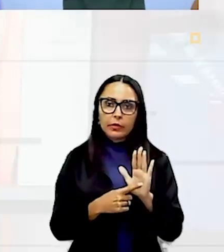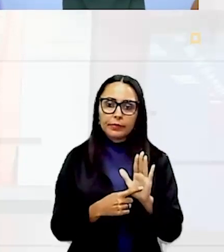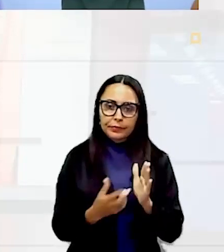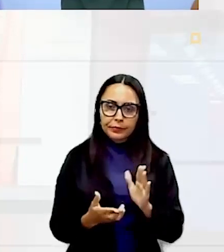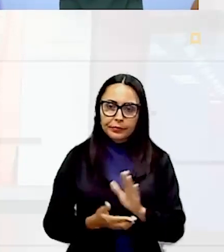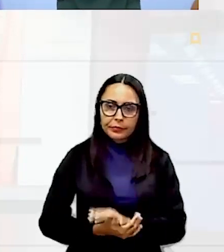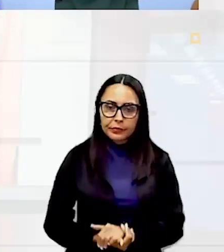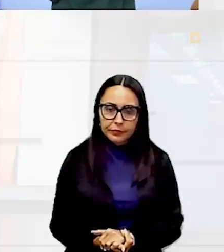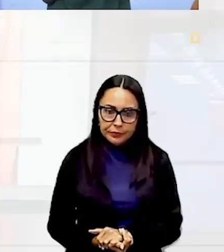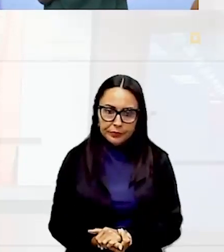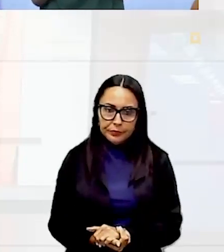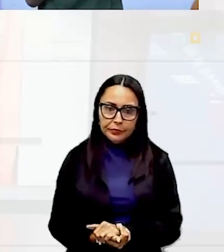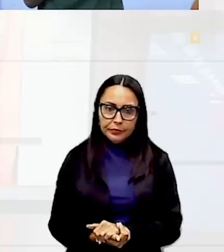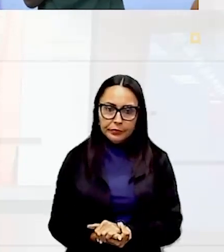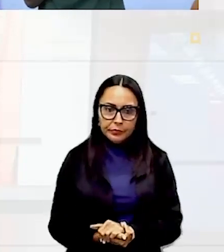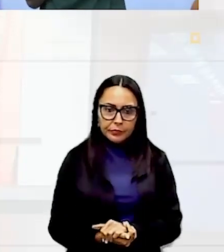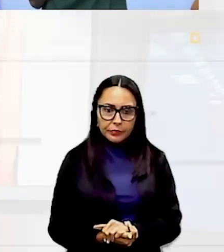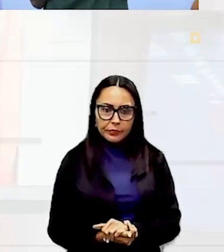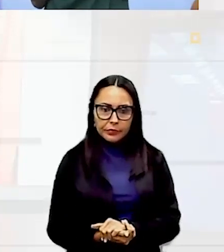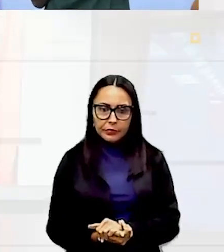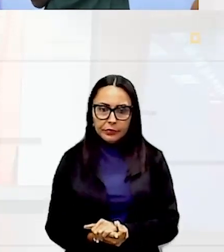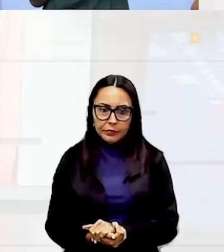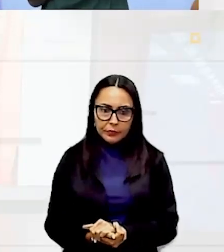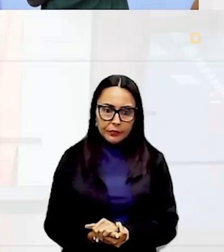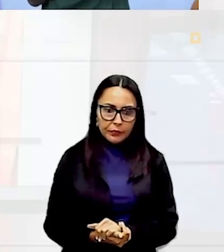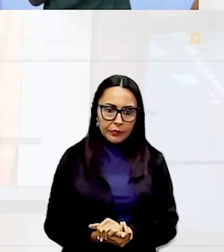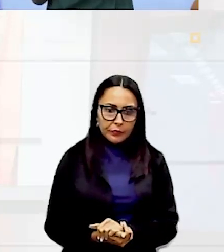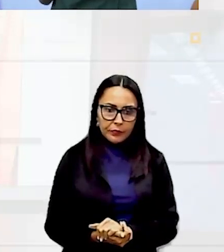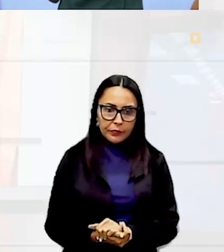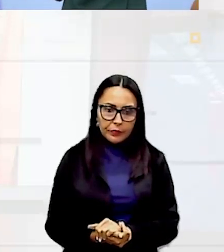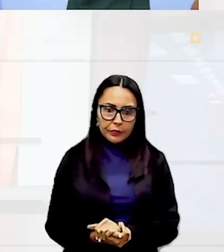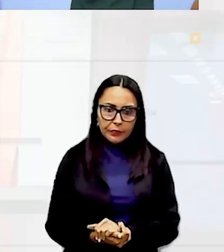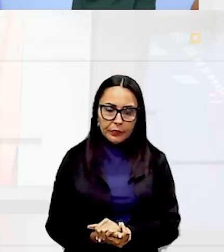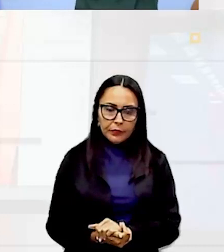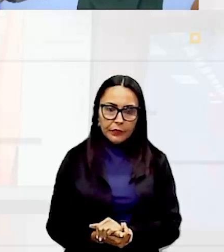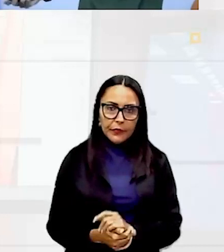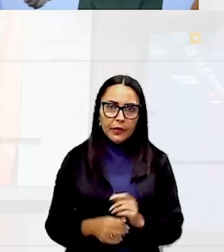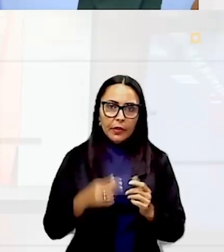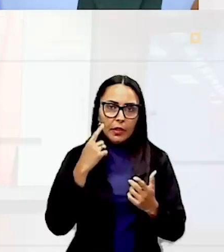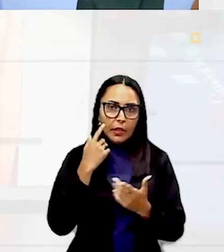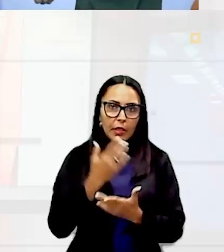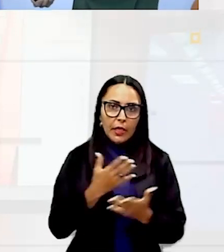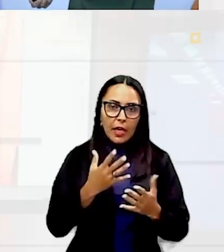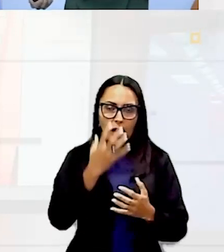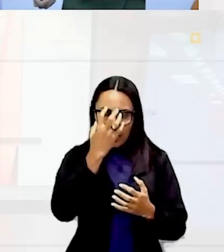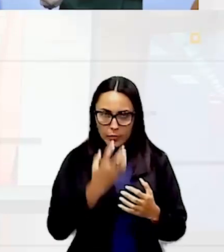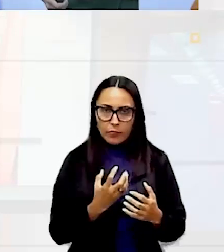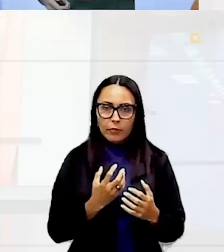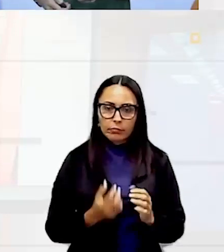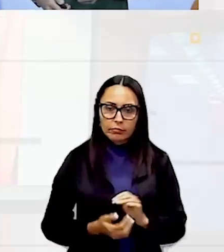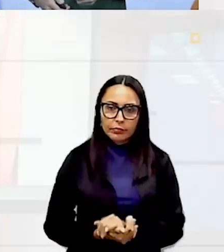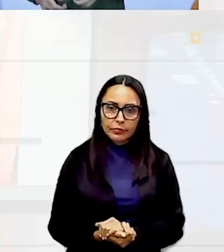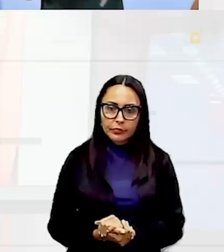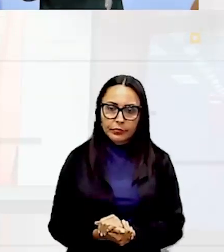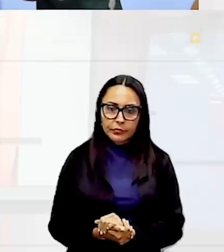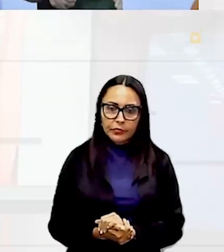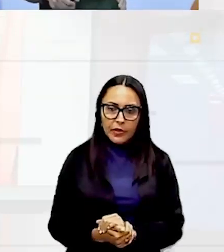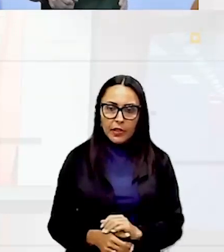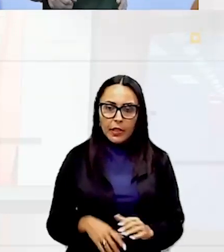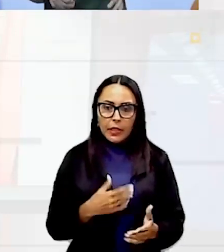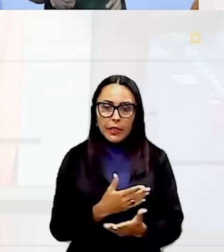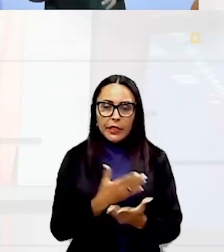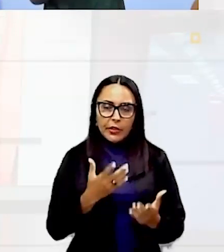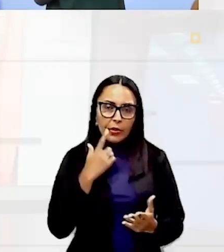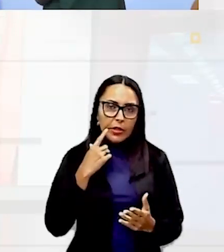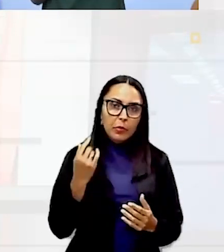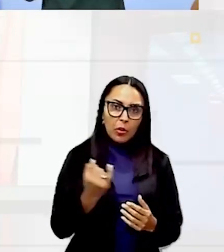sentimento que ela recobre depois de perder tudo é a cor vermelha, que é a raiva. E é muito